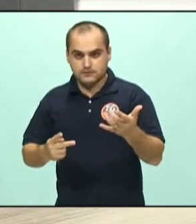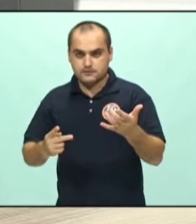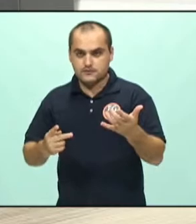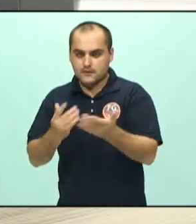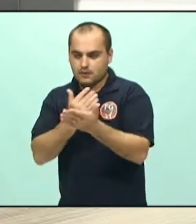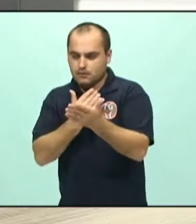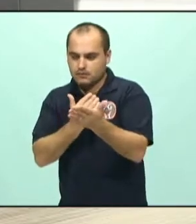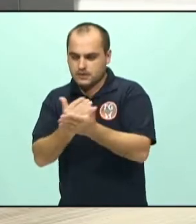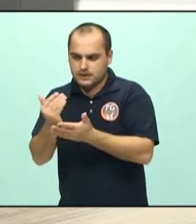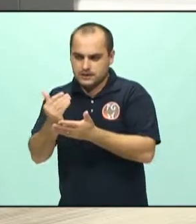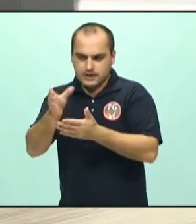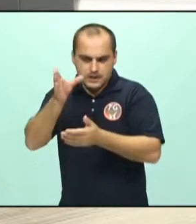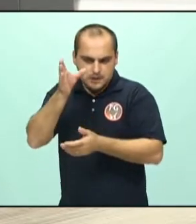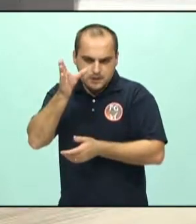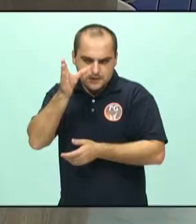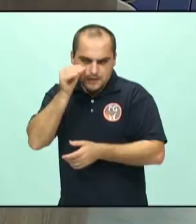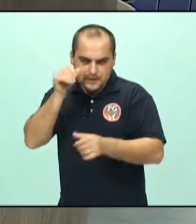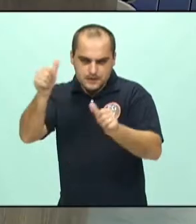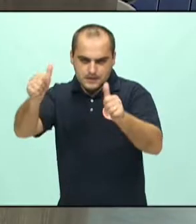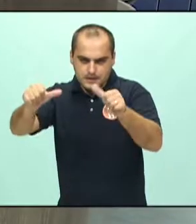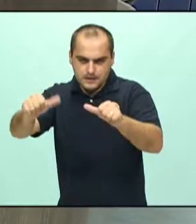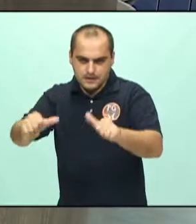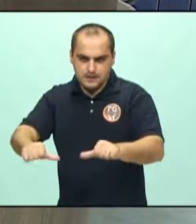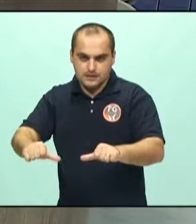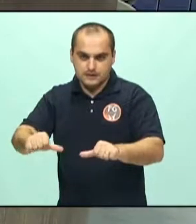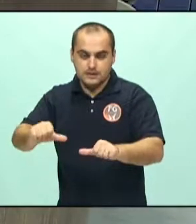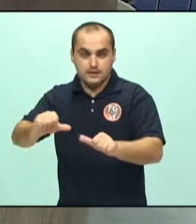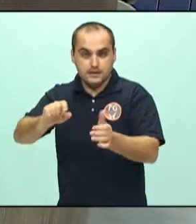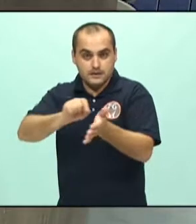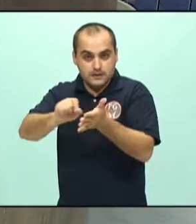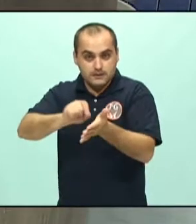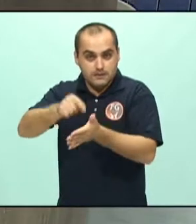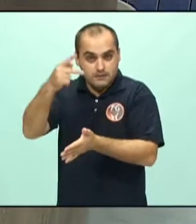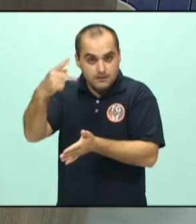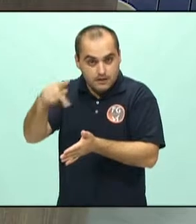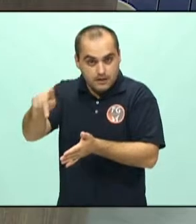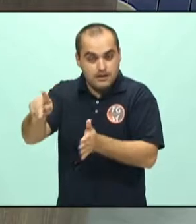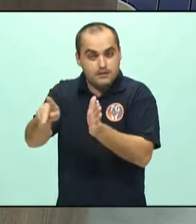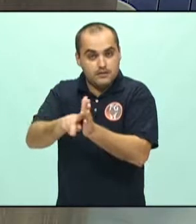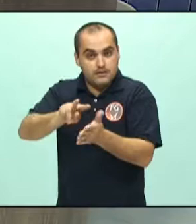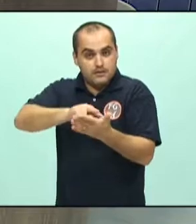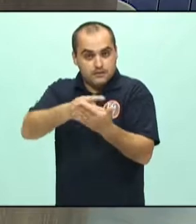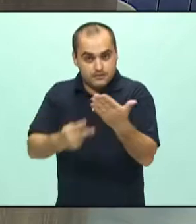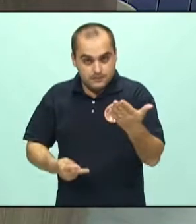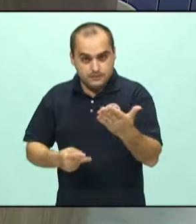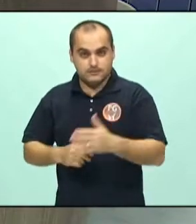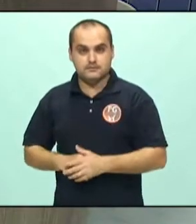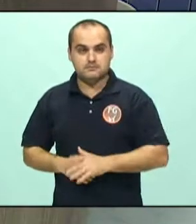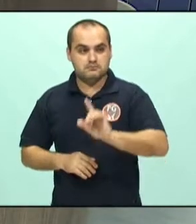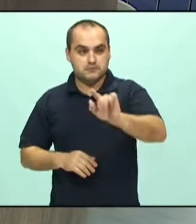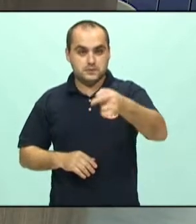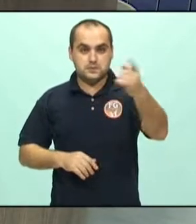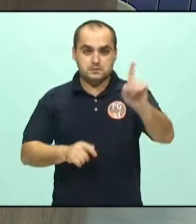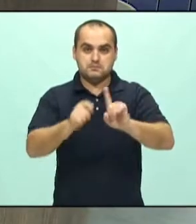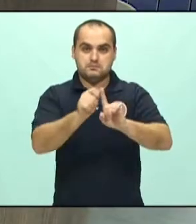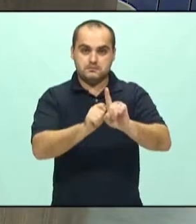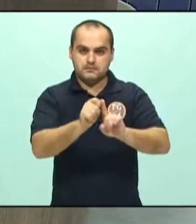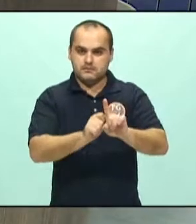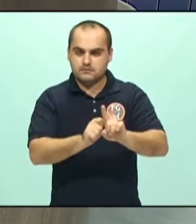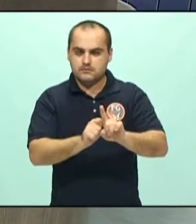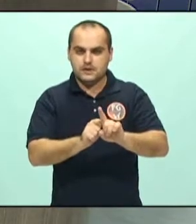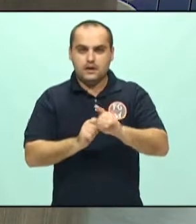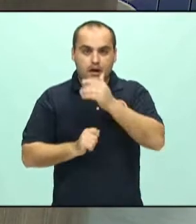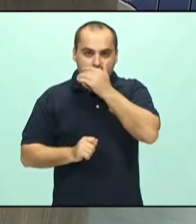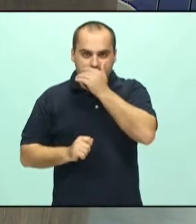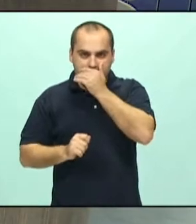analisar essa curiosidade, escreva para ela uma poesia, que foi lançada meses depois, foi lançada, se não me engano,